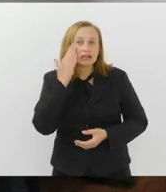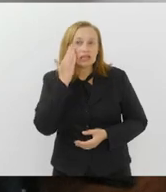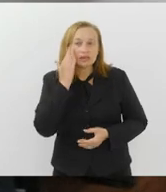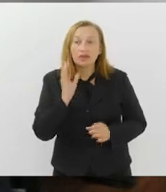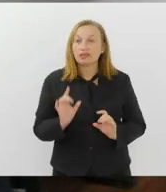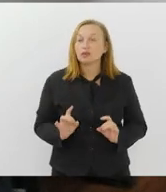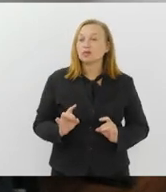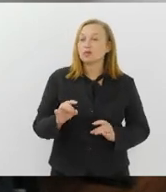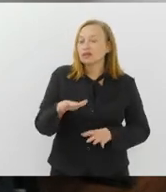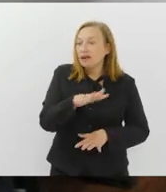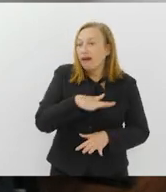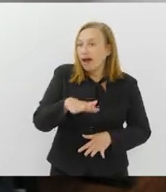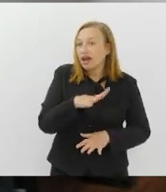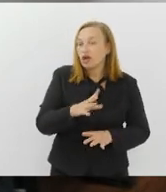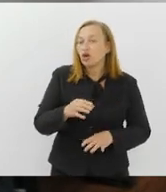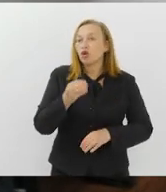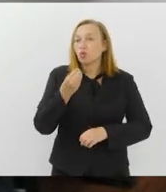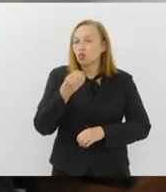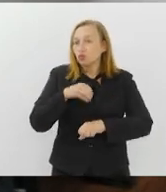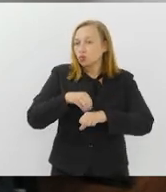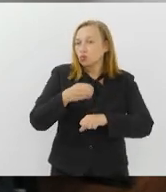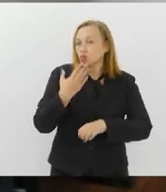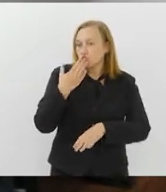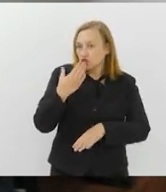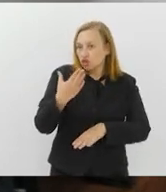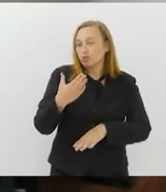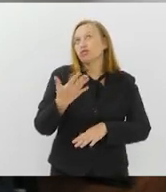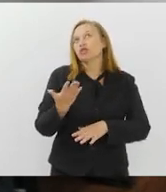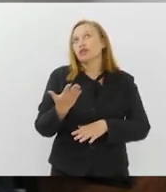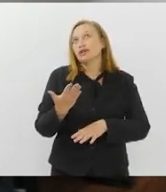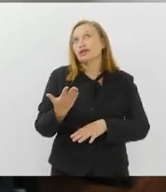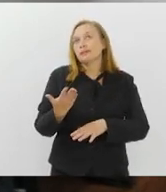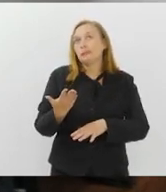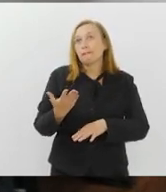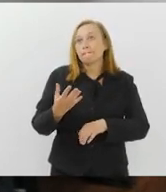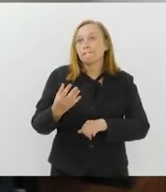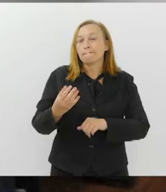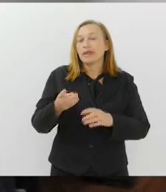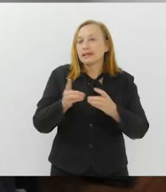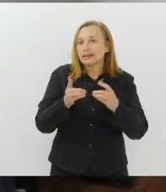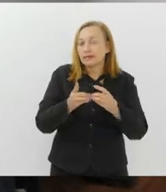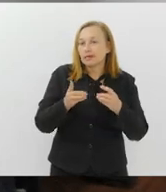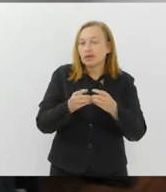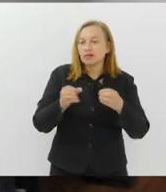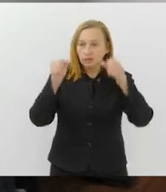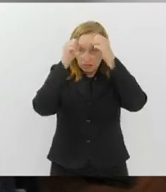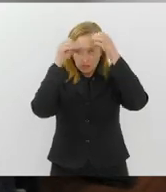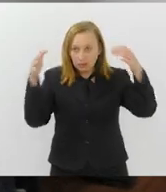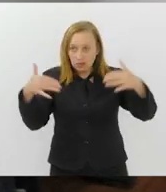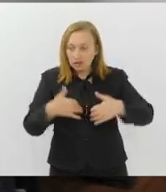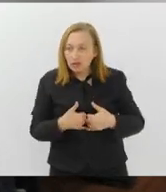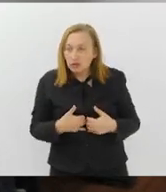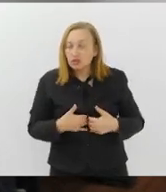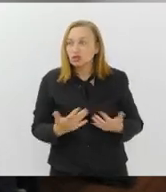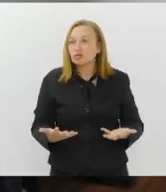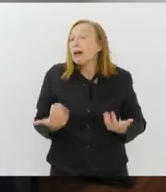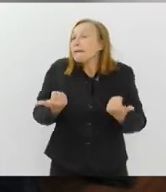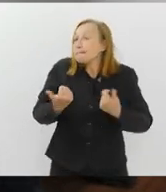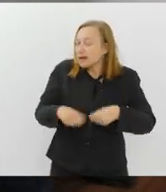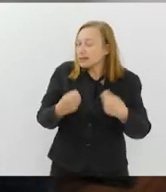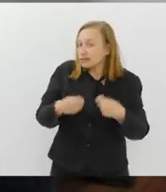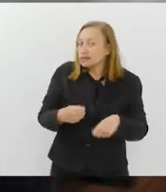no tipo de atendimento, por exemplo, que uma criança com autismo, né, ou com o transtorno do espectro autista